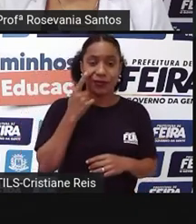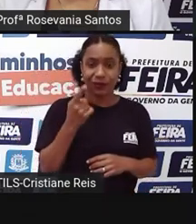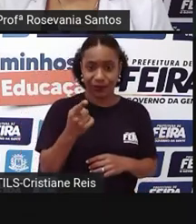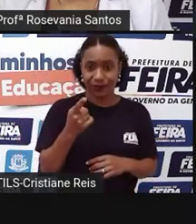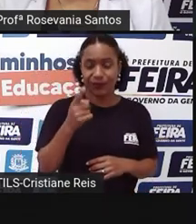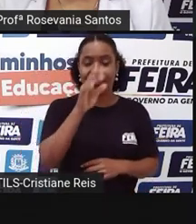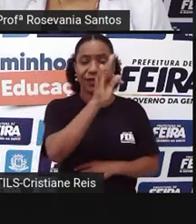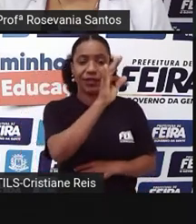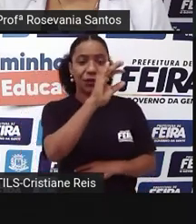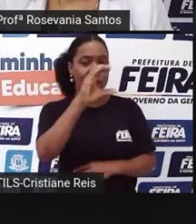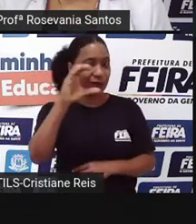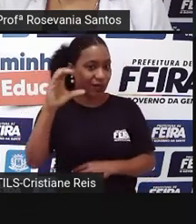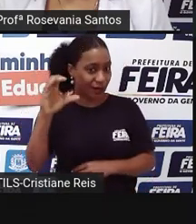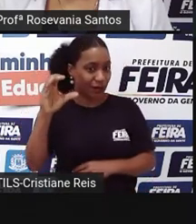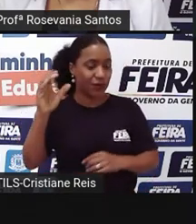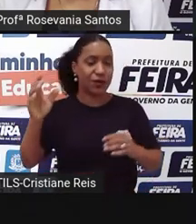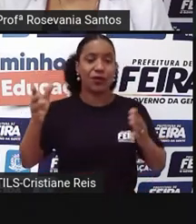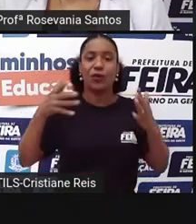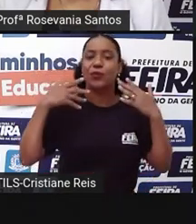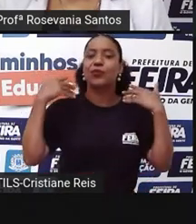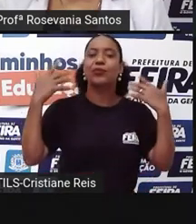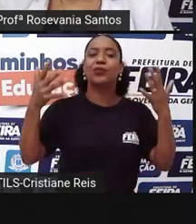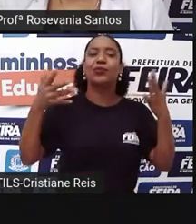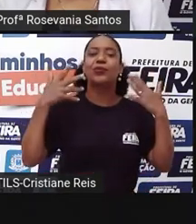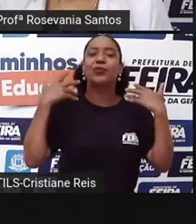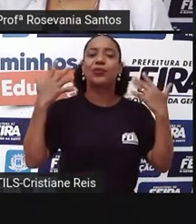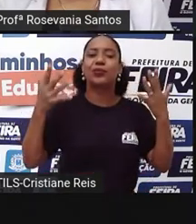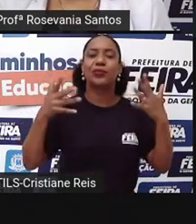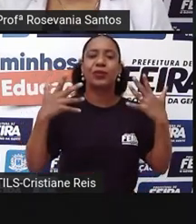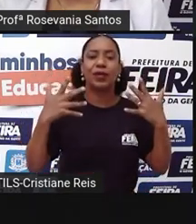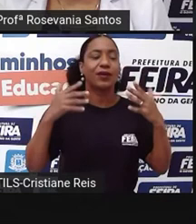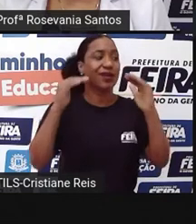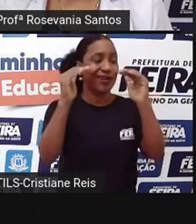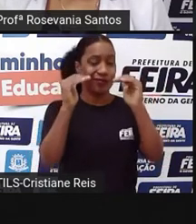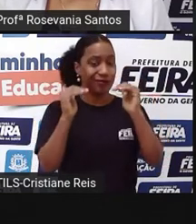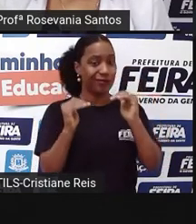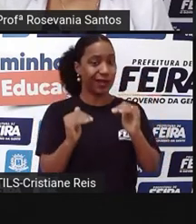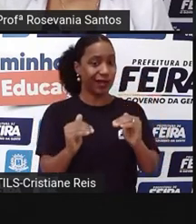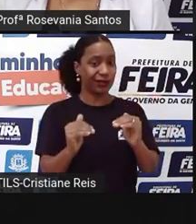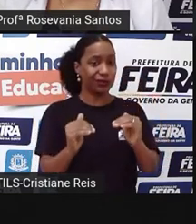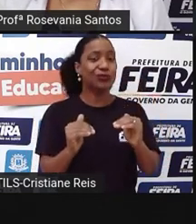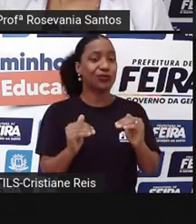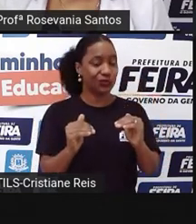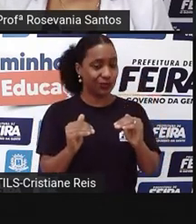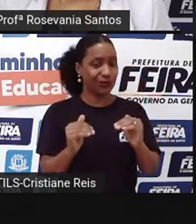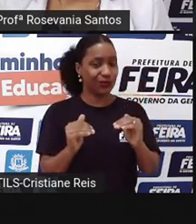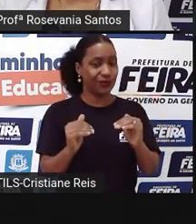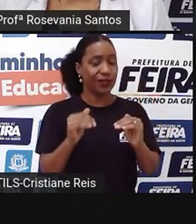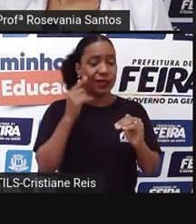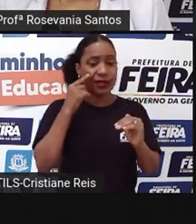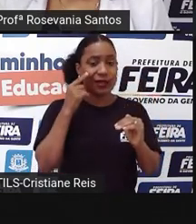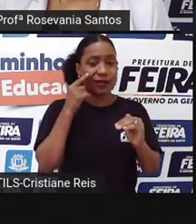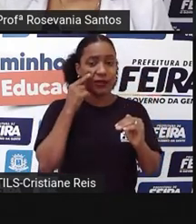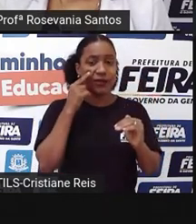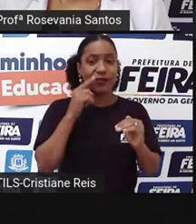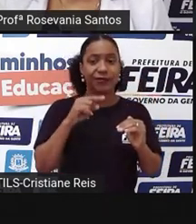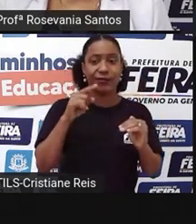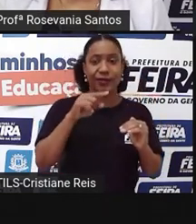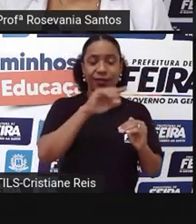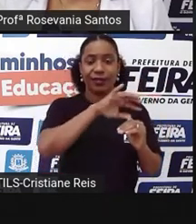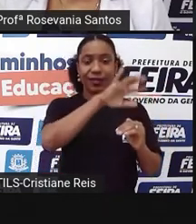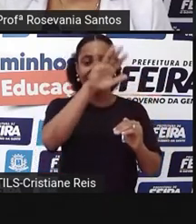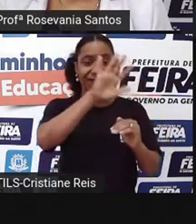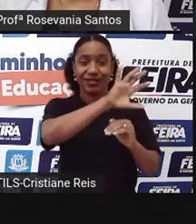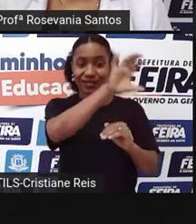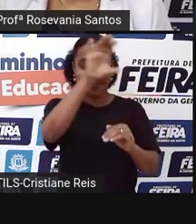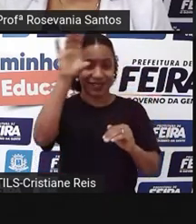é tropical e esta área aqui subtropical. Então, se é tropical aqui, eu sei que é quente. Então,